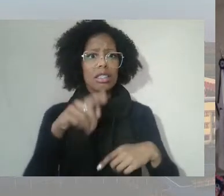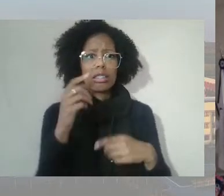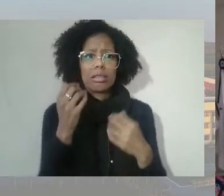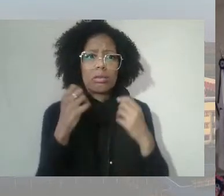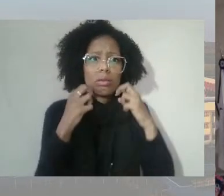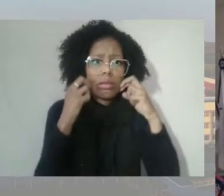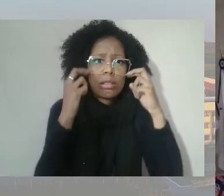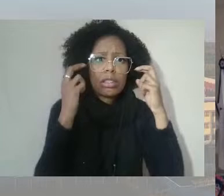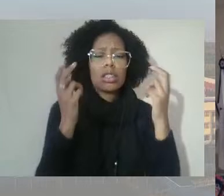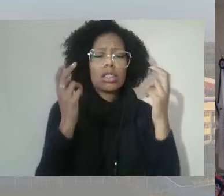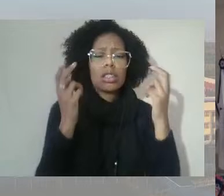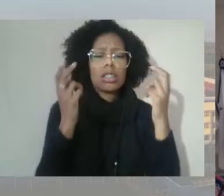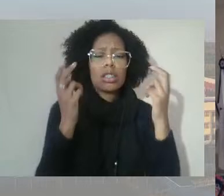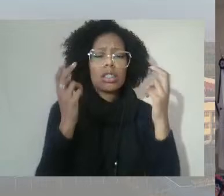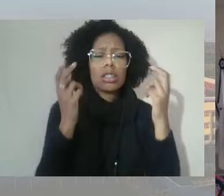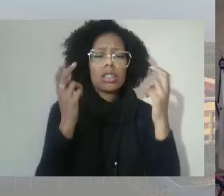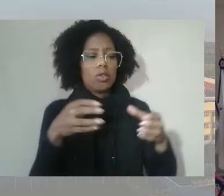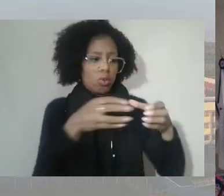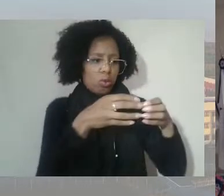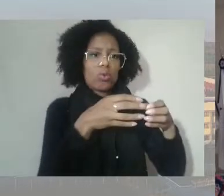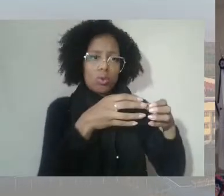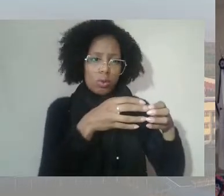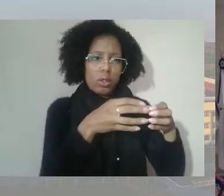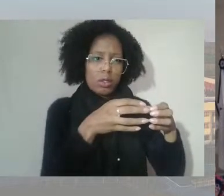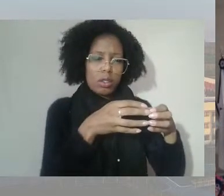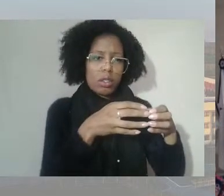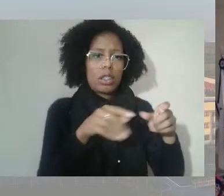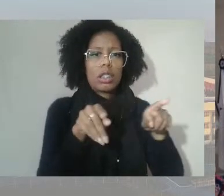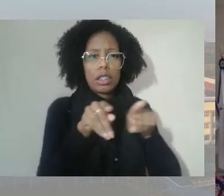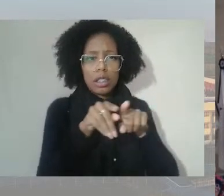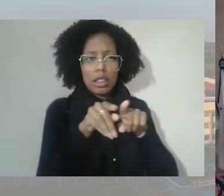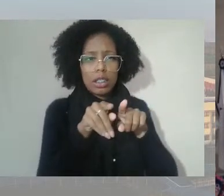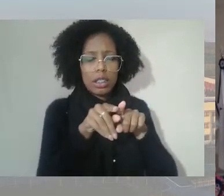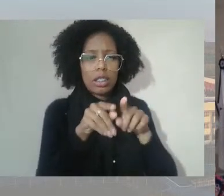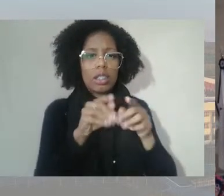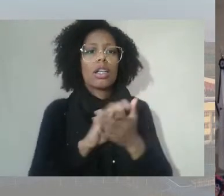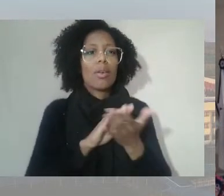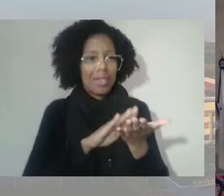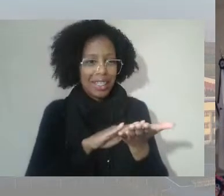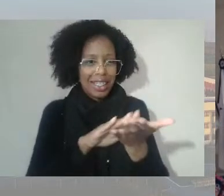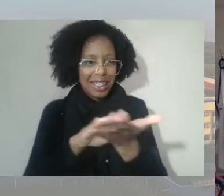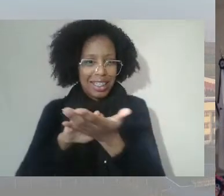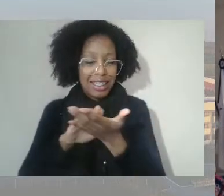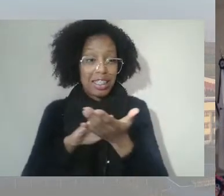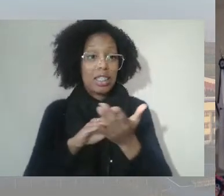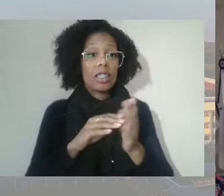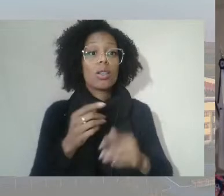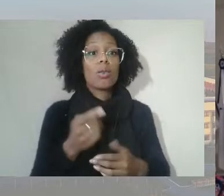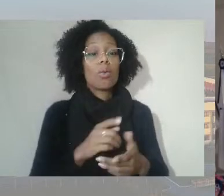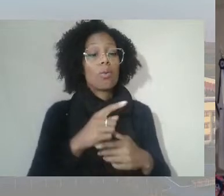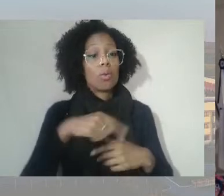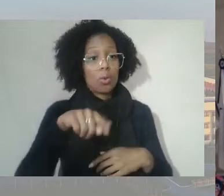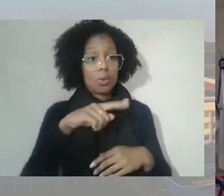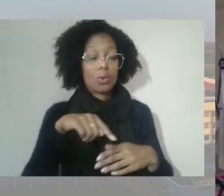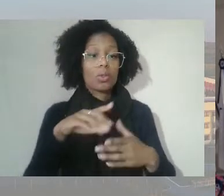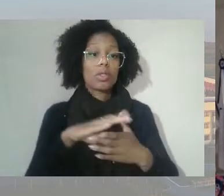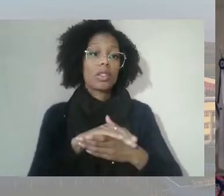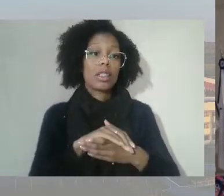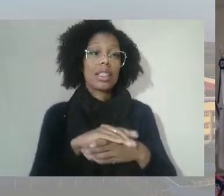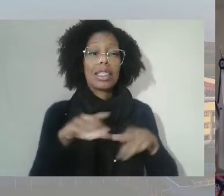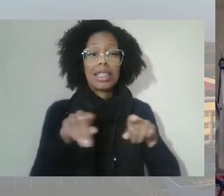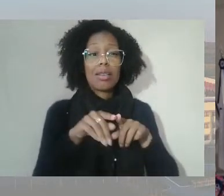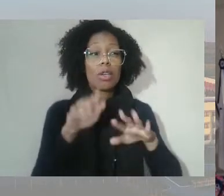conjunto de conselheiros, à filha do homenageado e representantes do homenageado, e de causar tristeza